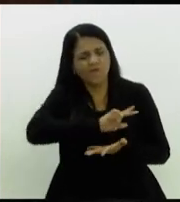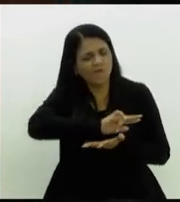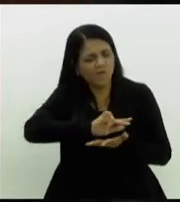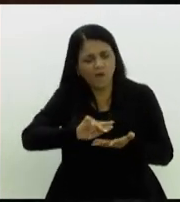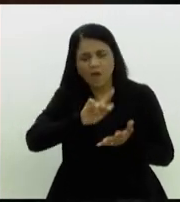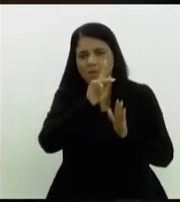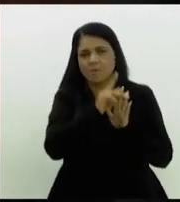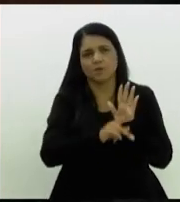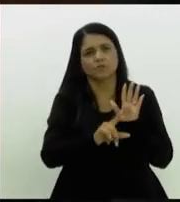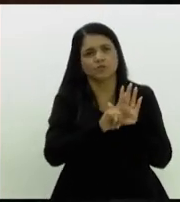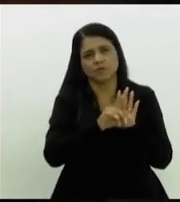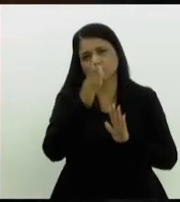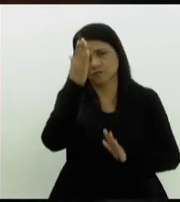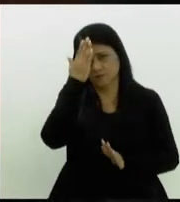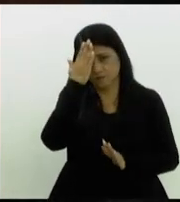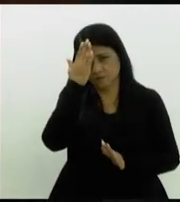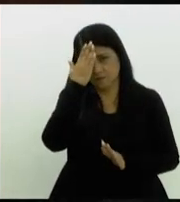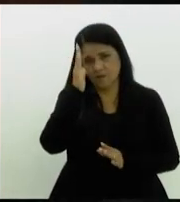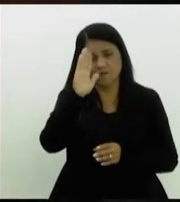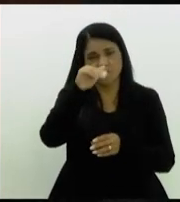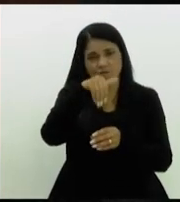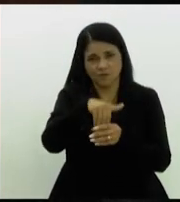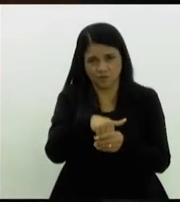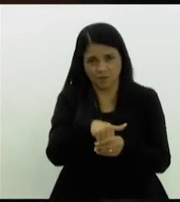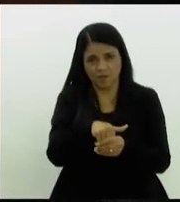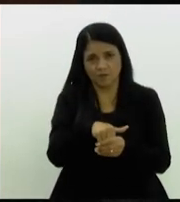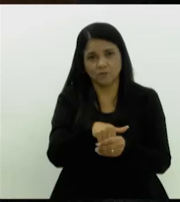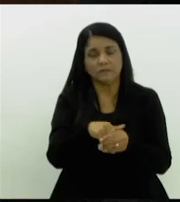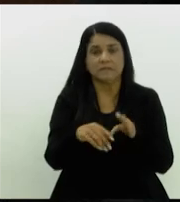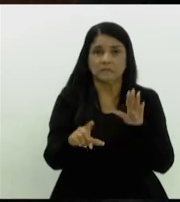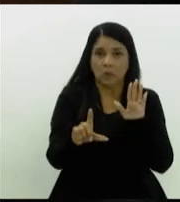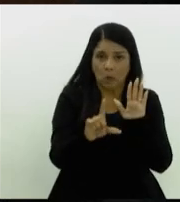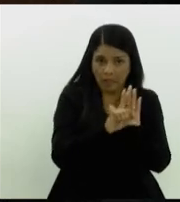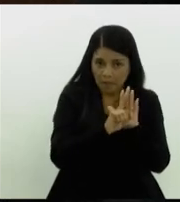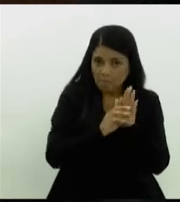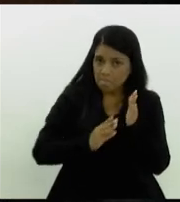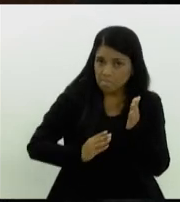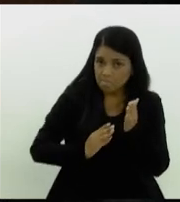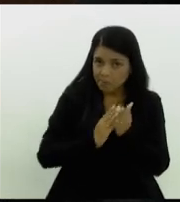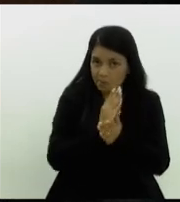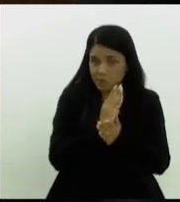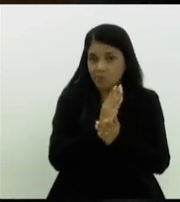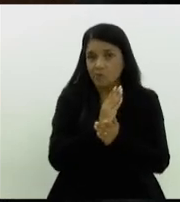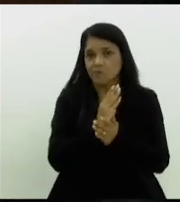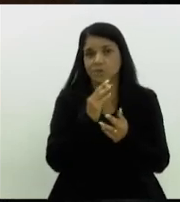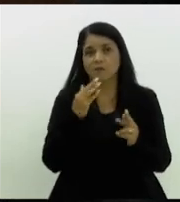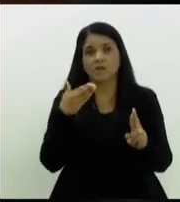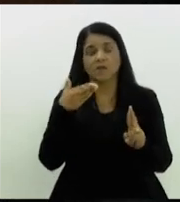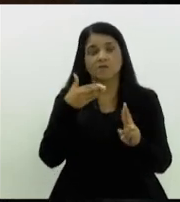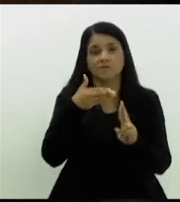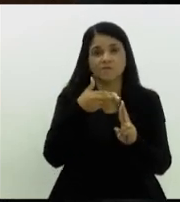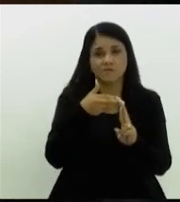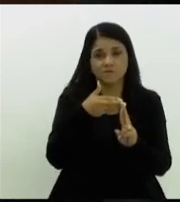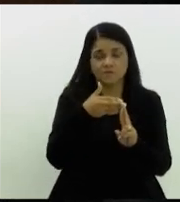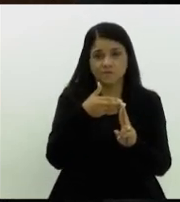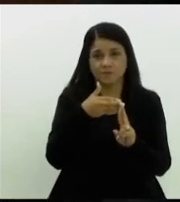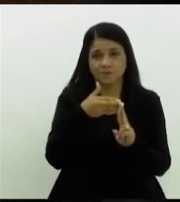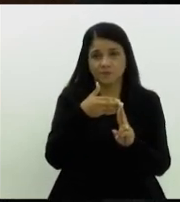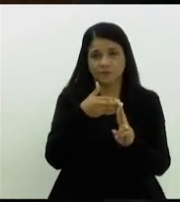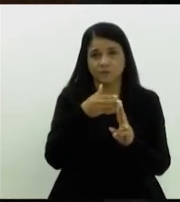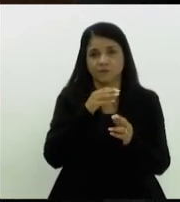lei foram votados, são leis com relação à causa